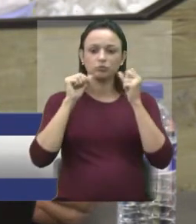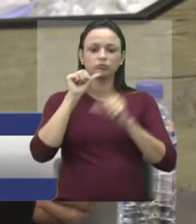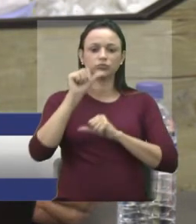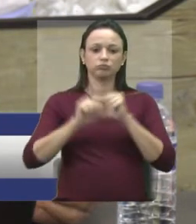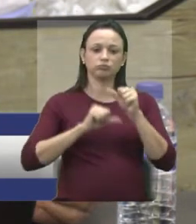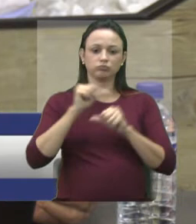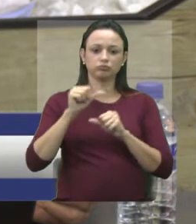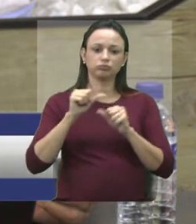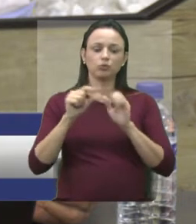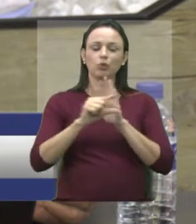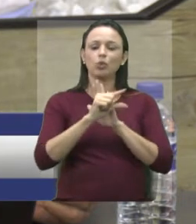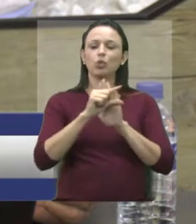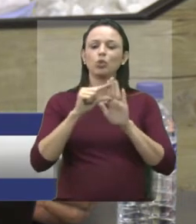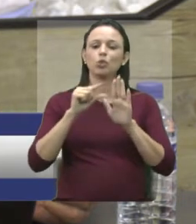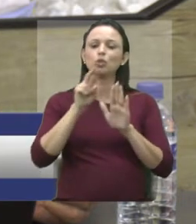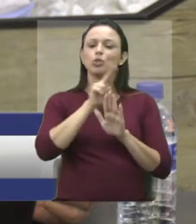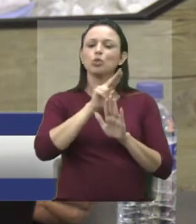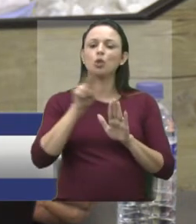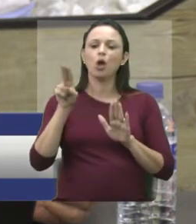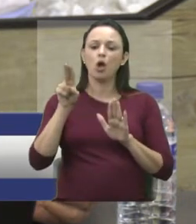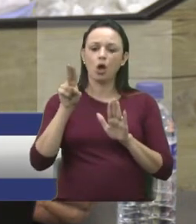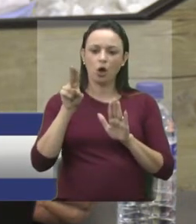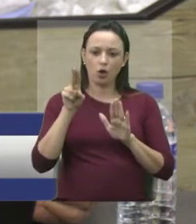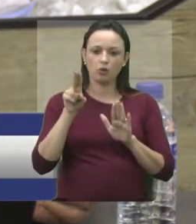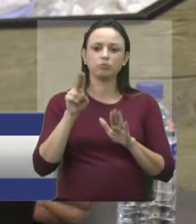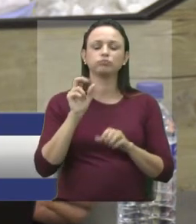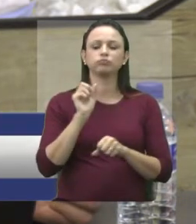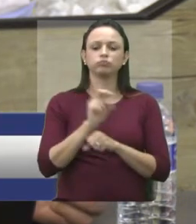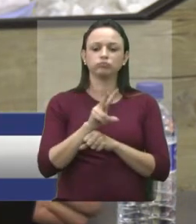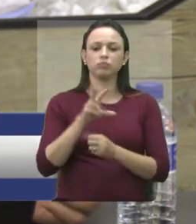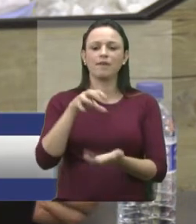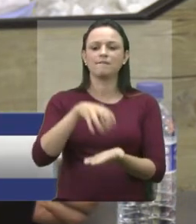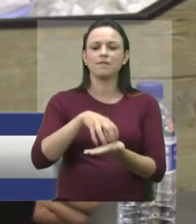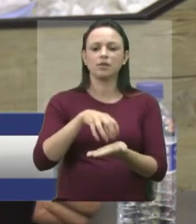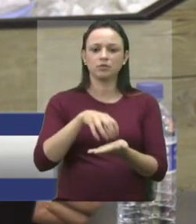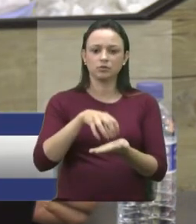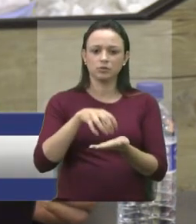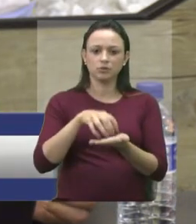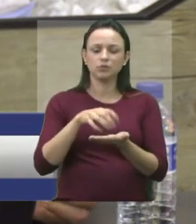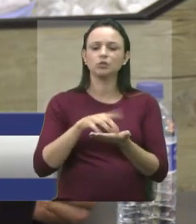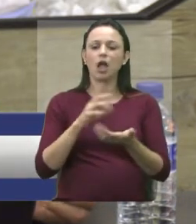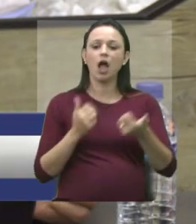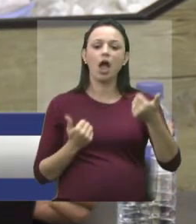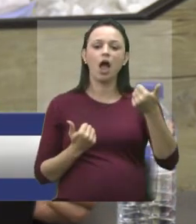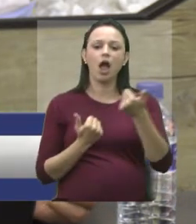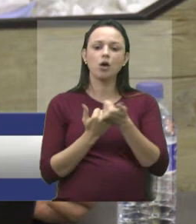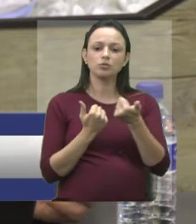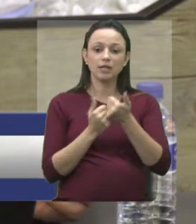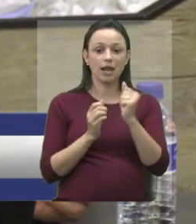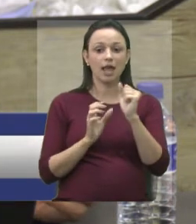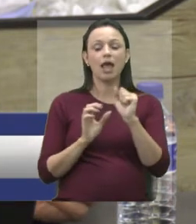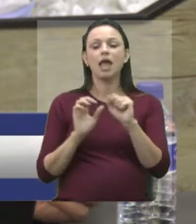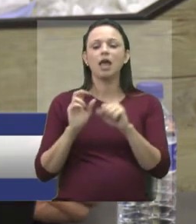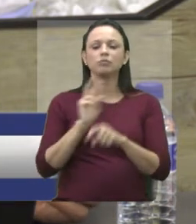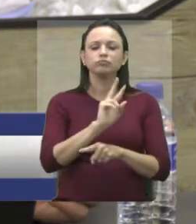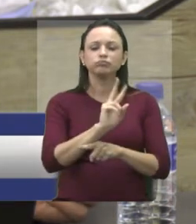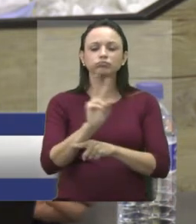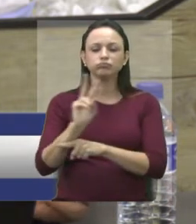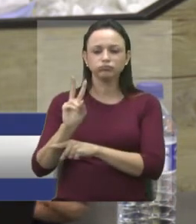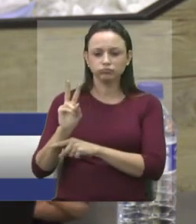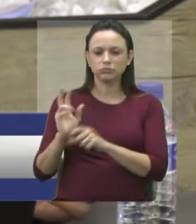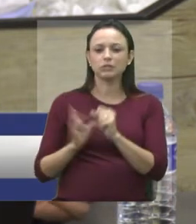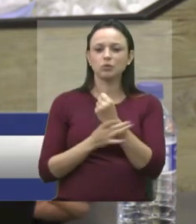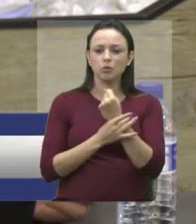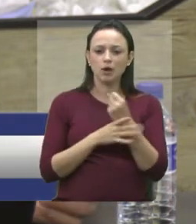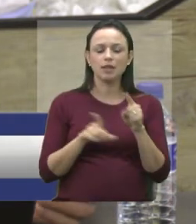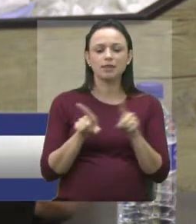altera a nomenclatura do cargo de provimento efetivo de auxiliar de segurança e dá